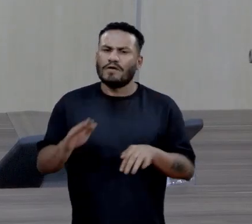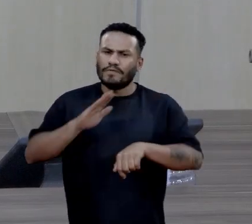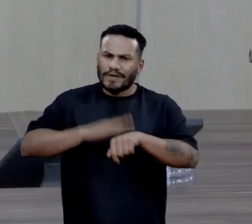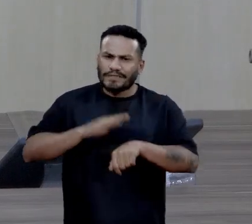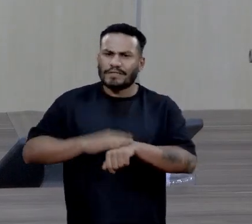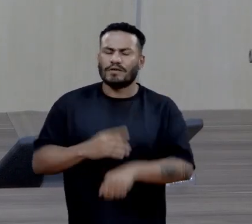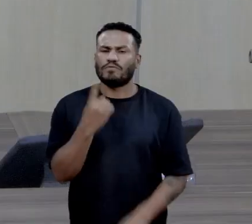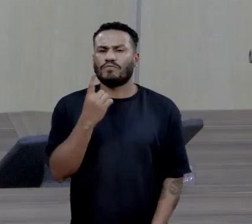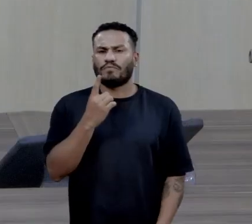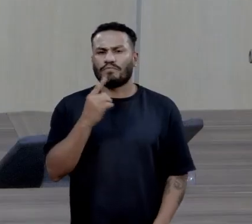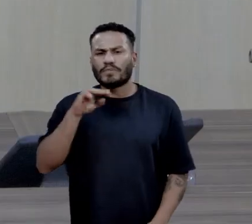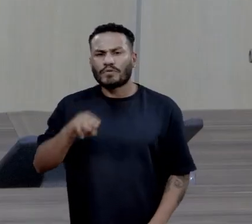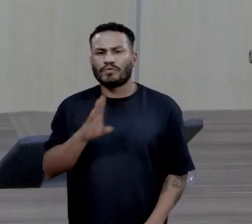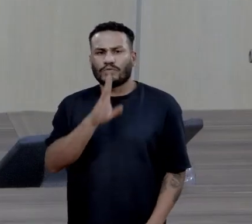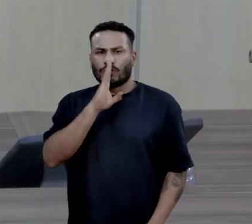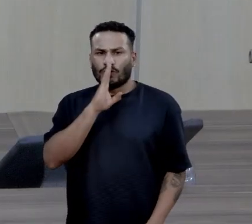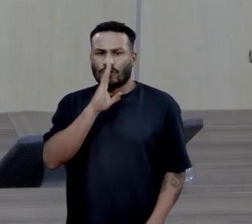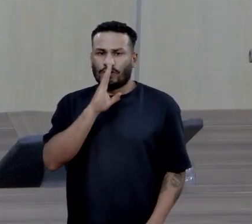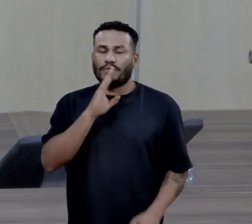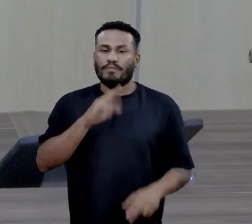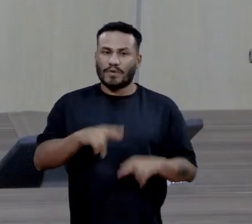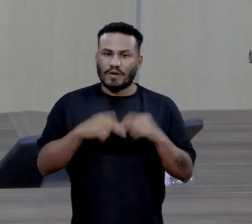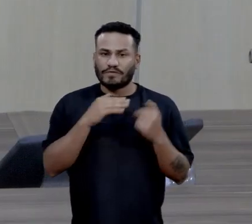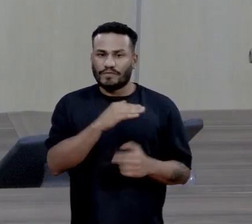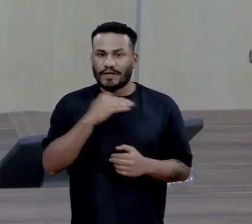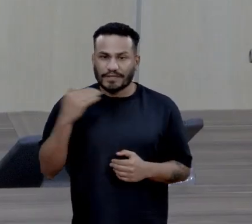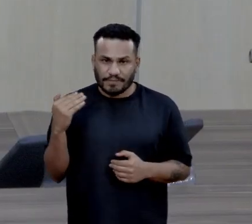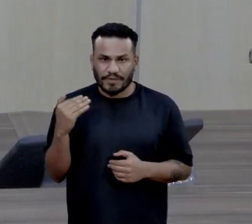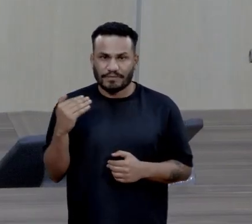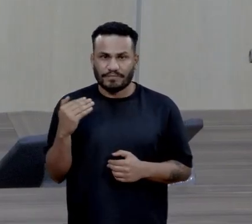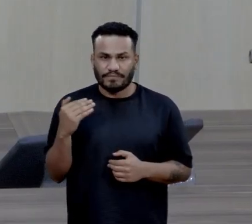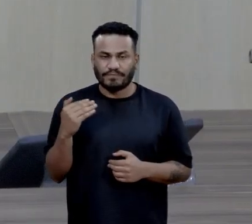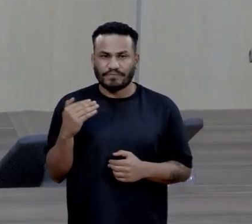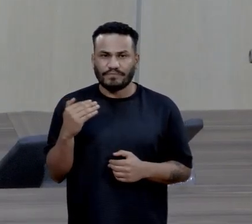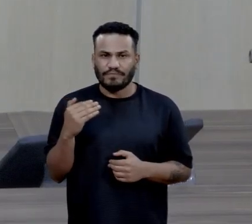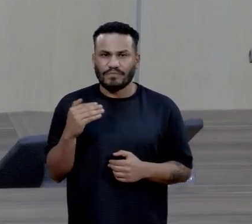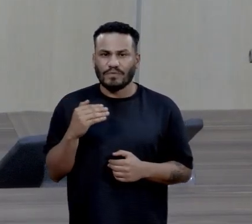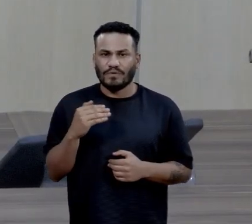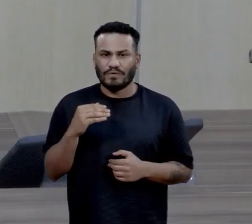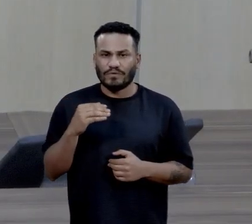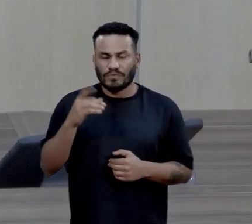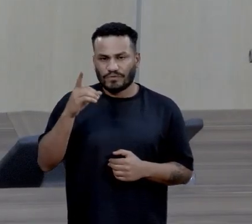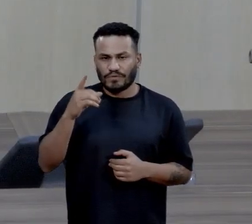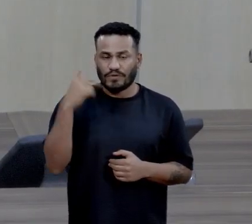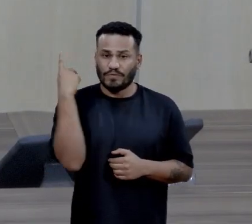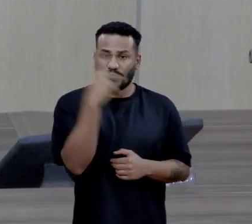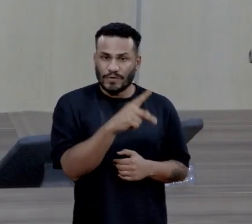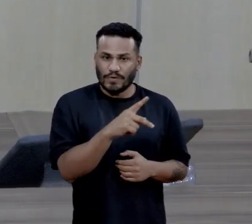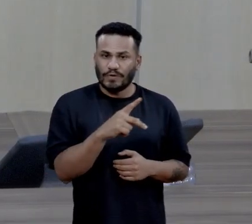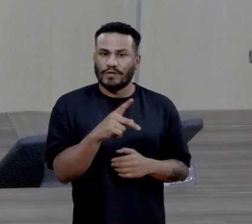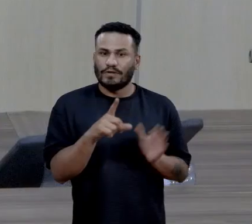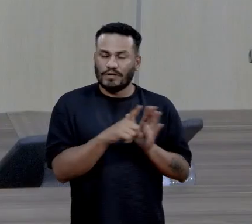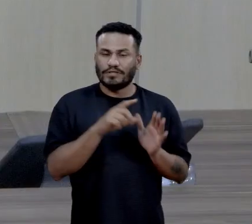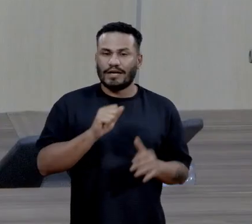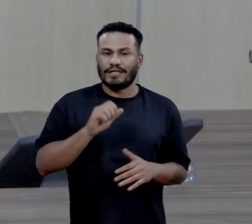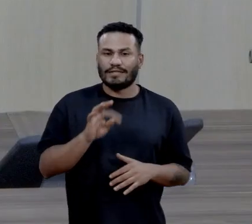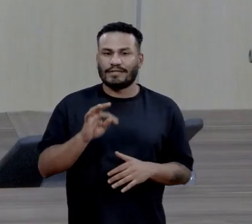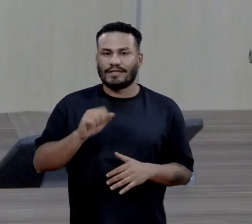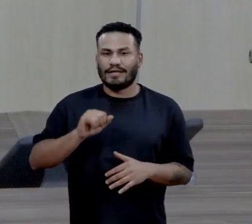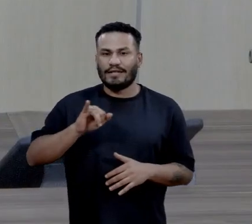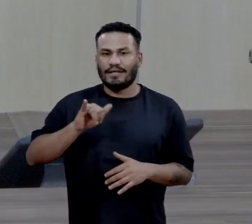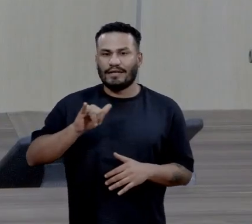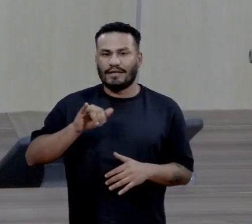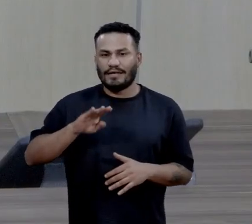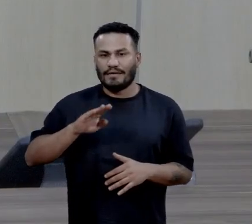faremos um minuto de silêncio ao senhor Darcy Peters pelo falecimento, dono do Ataliba.